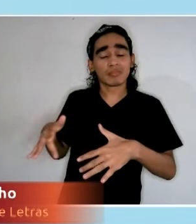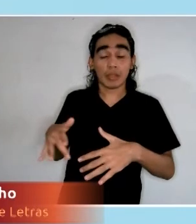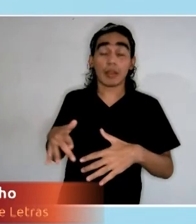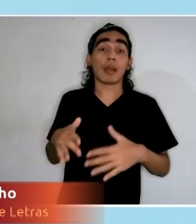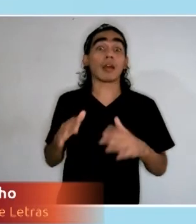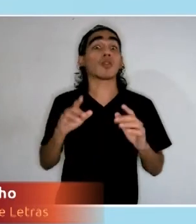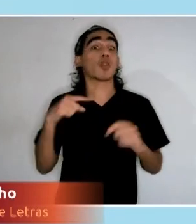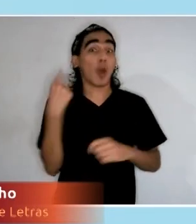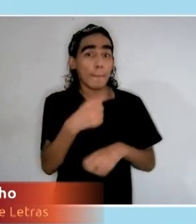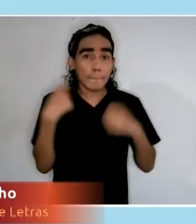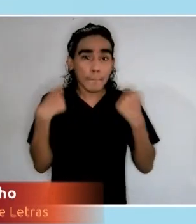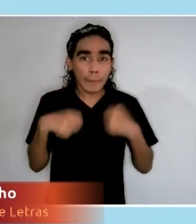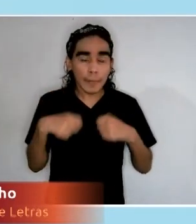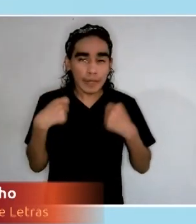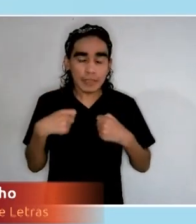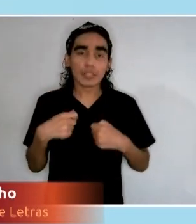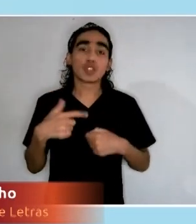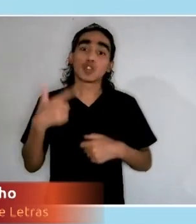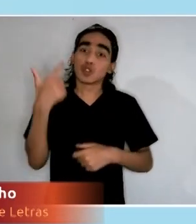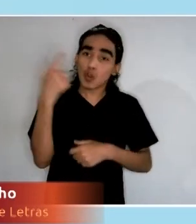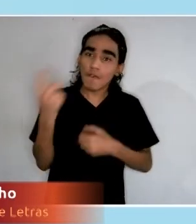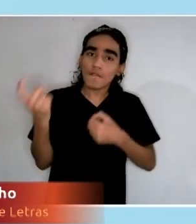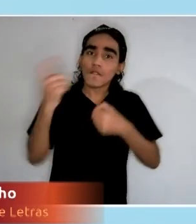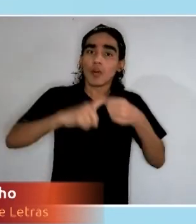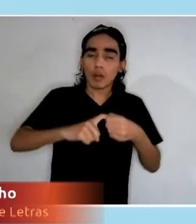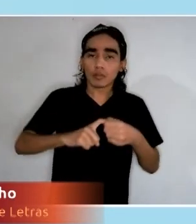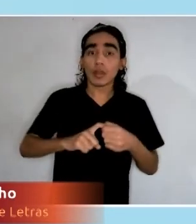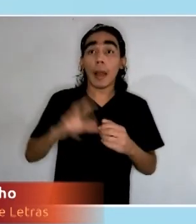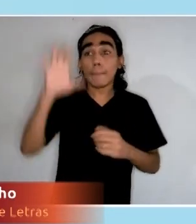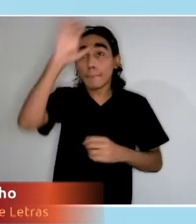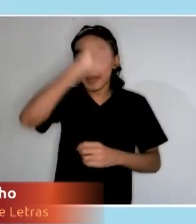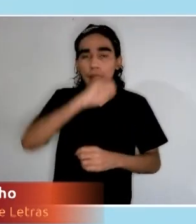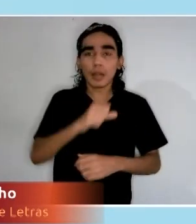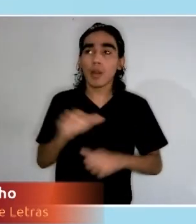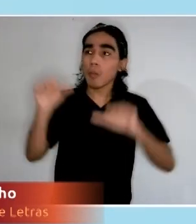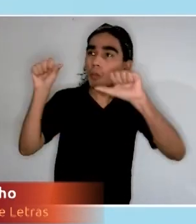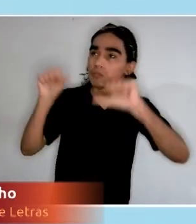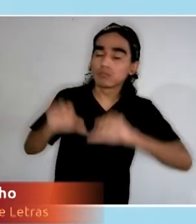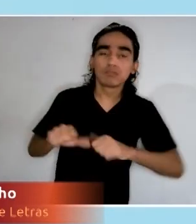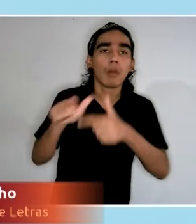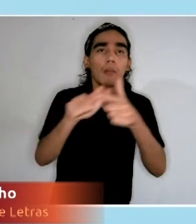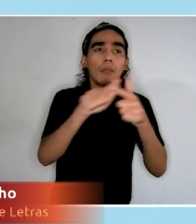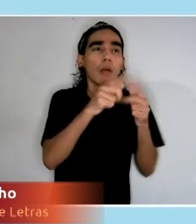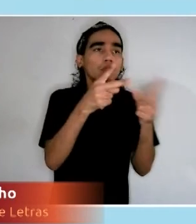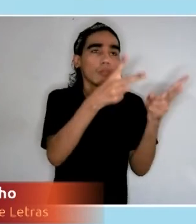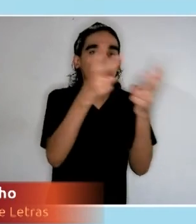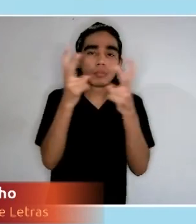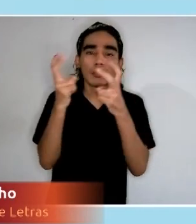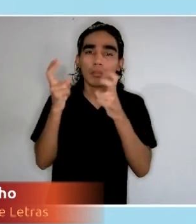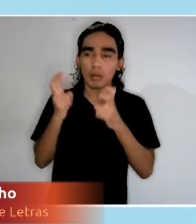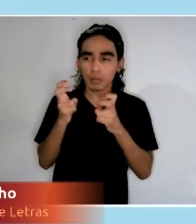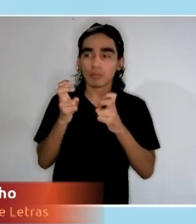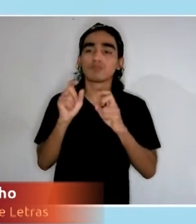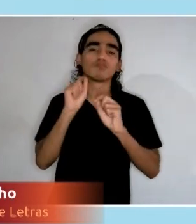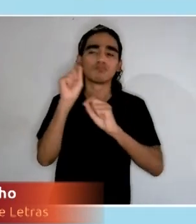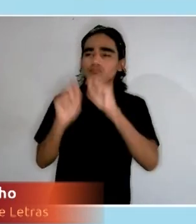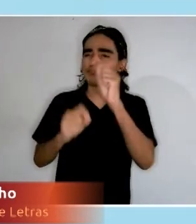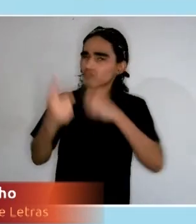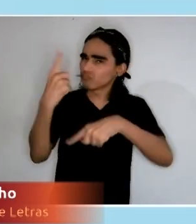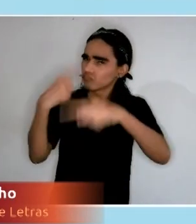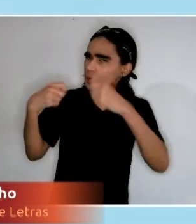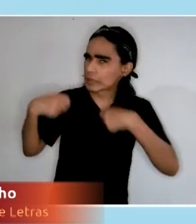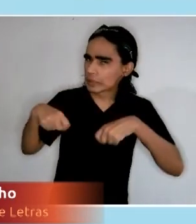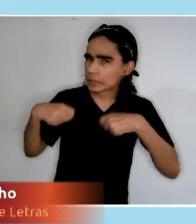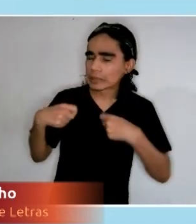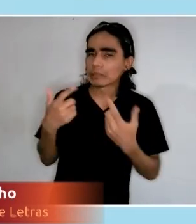gente aprender com os problemas, aprender com a situação terrível que está acontecendo, fazermos um meia-culpa,